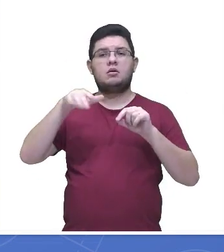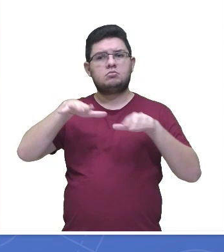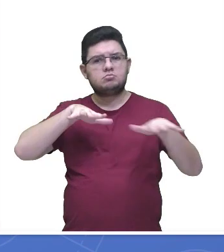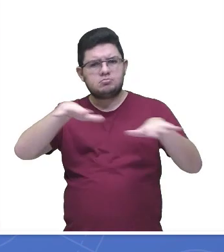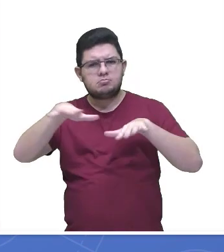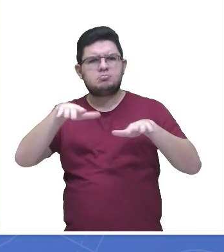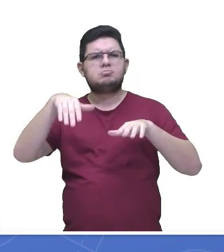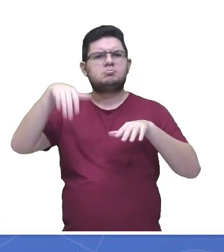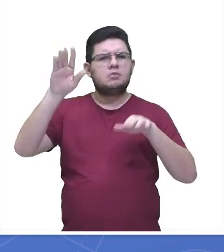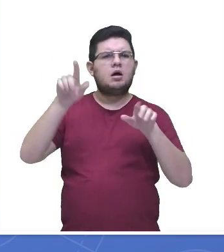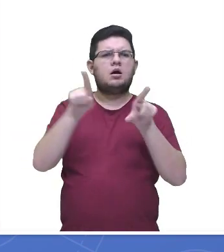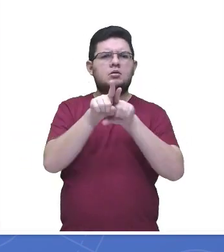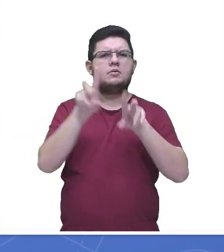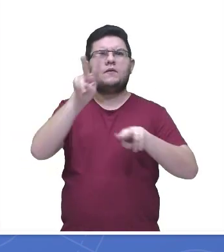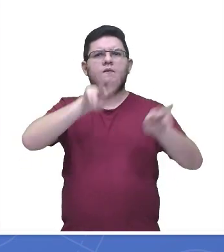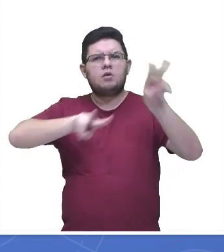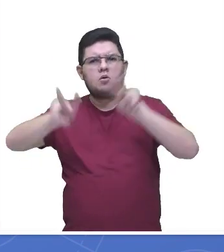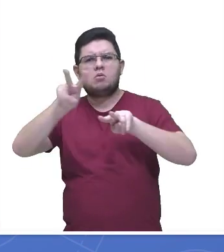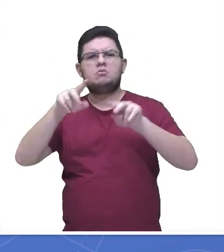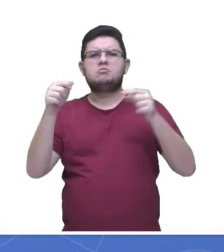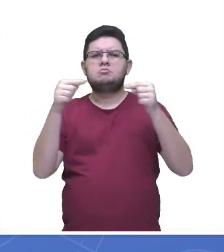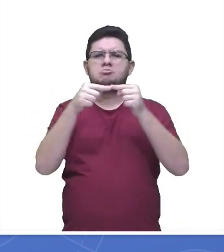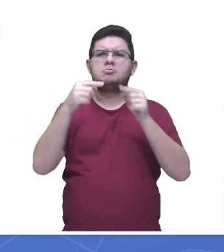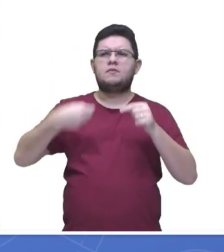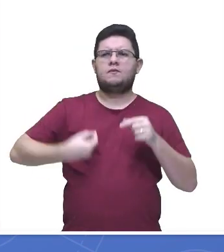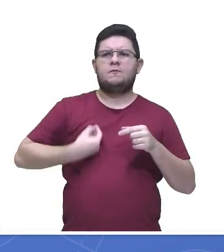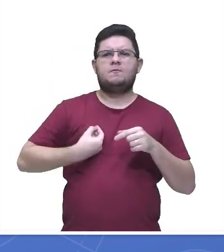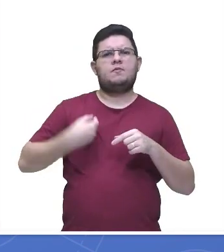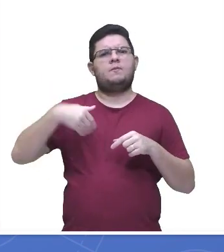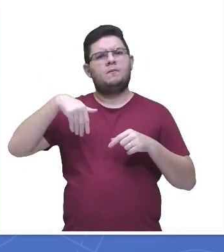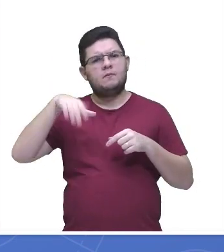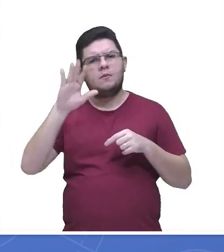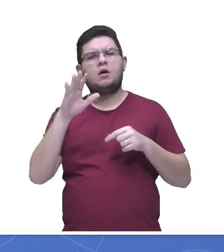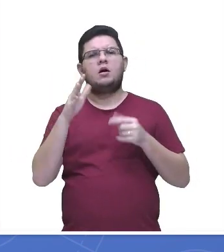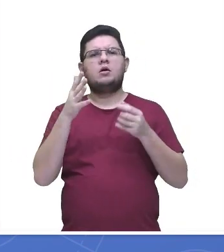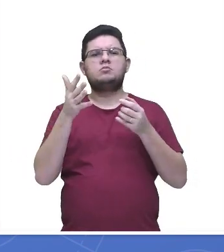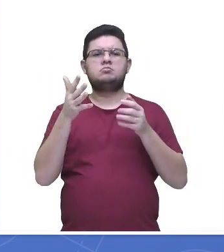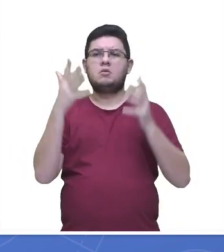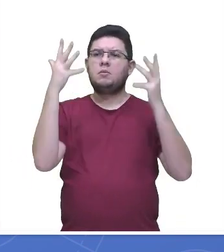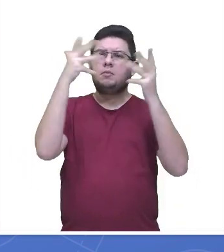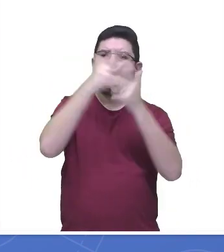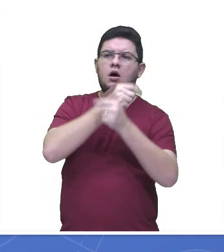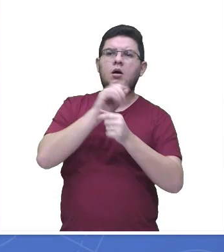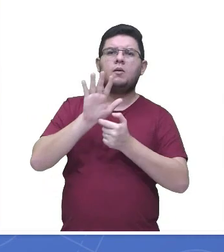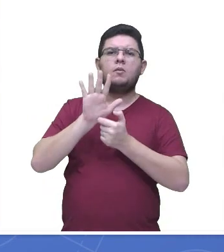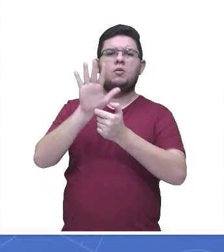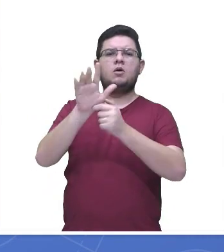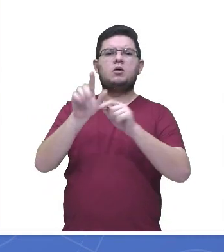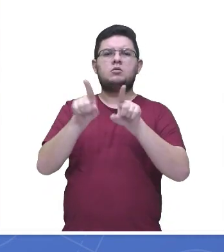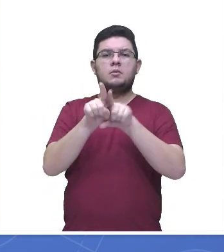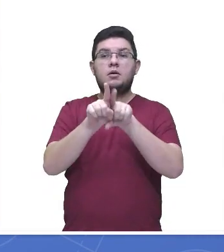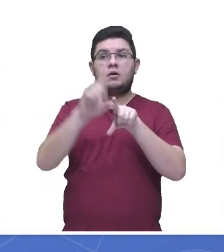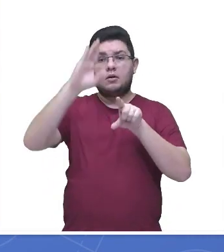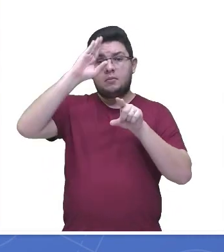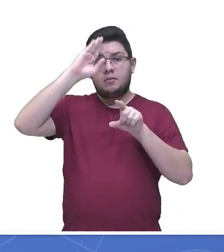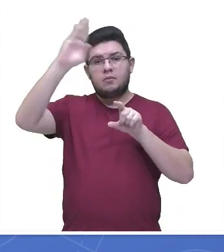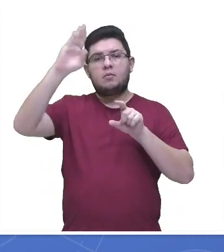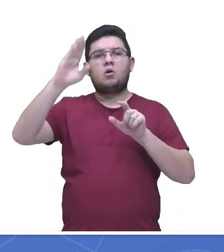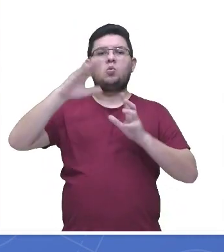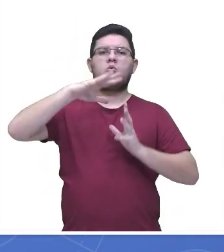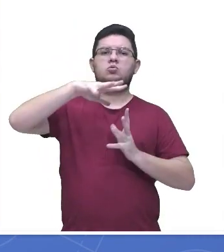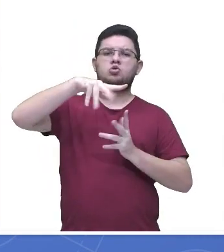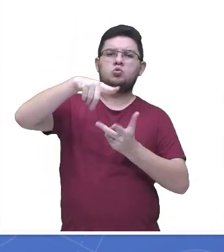são mais realistas, não é? Elas buscavam a beleza, né? O homem como centro do universo, traz